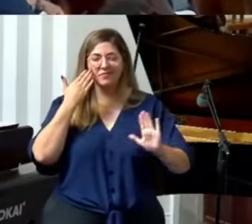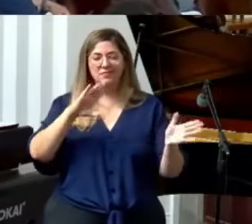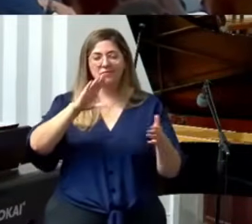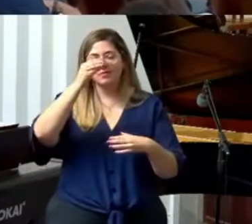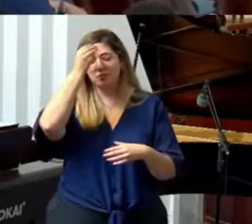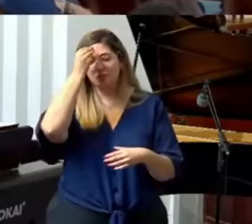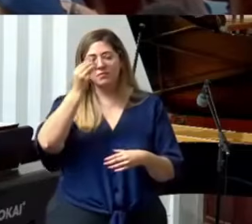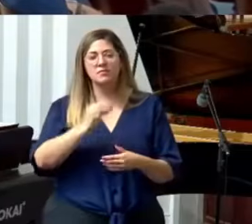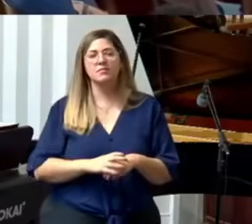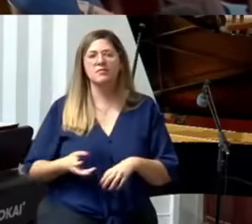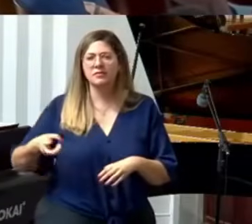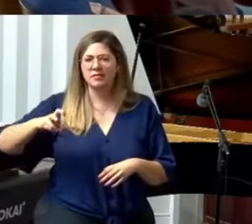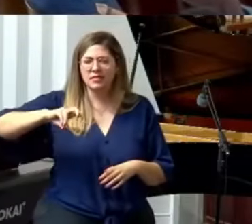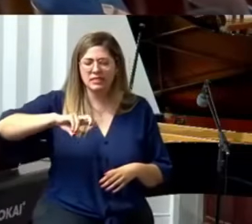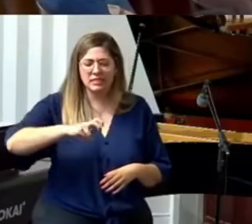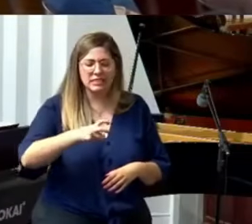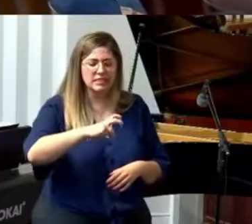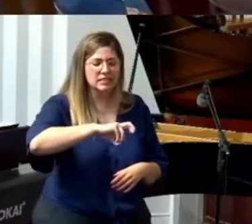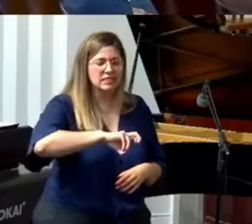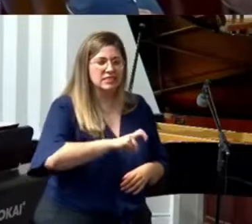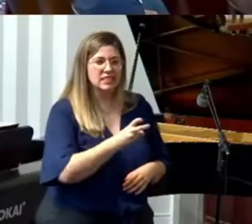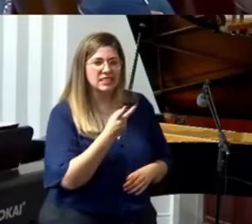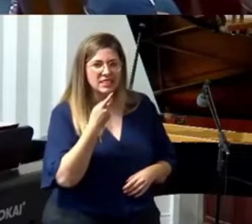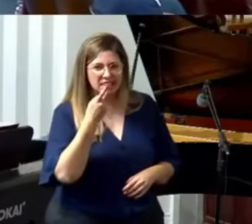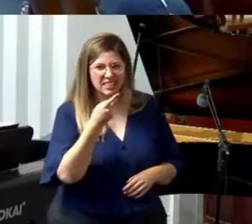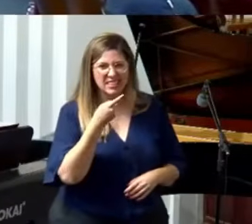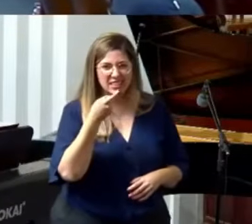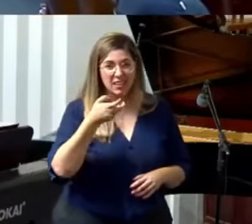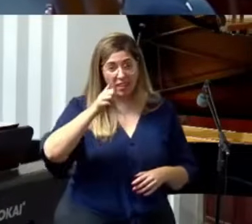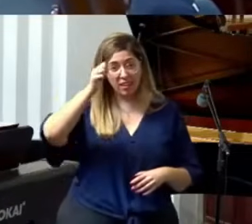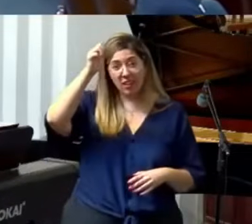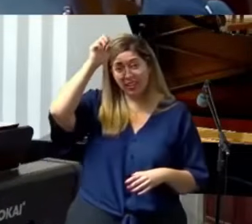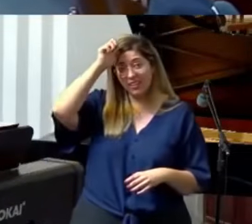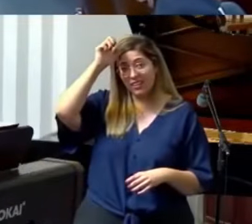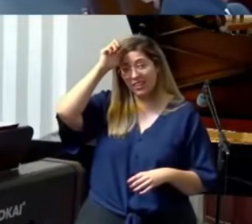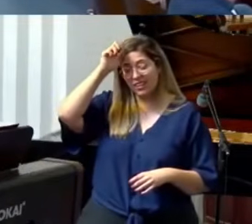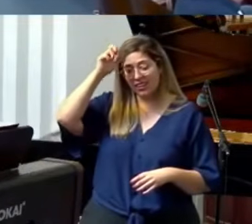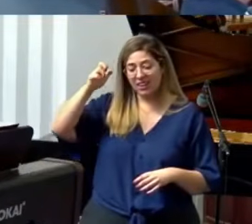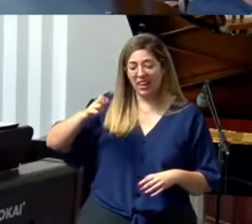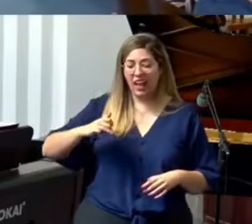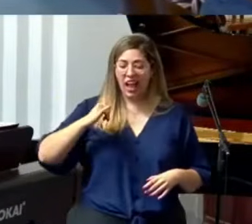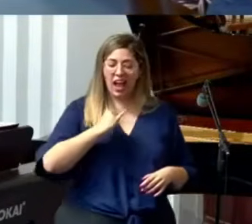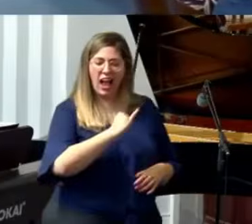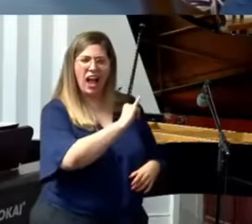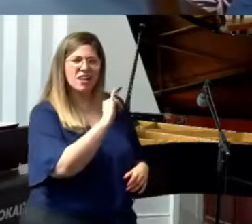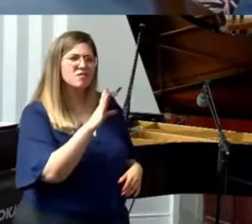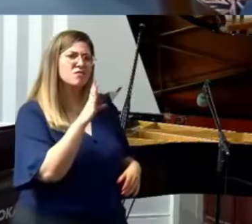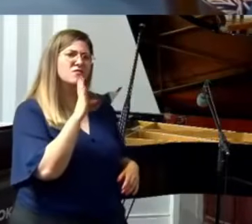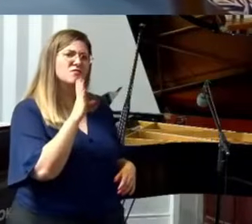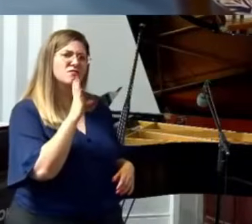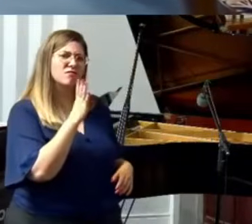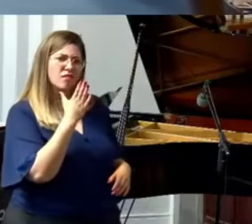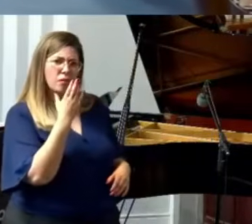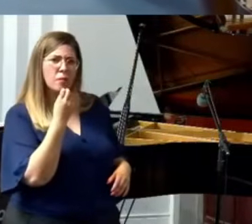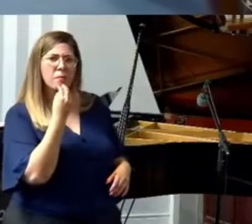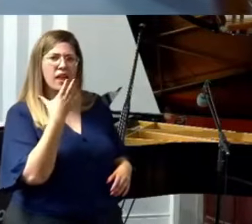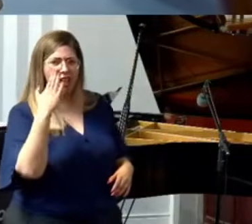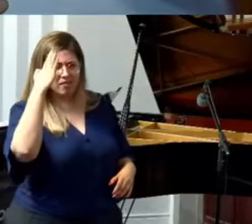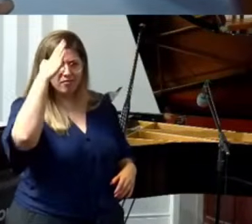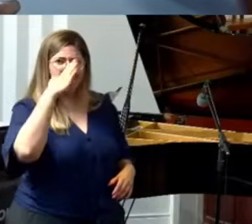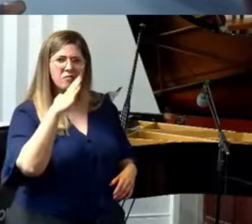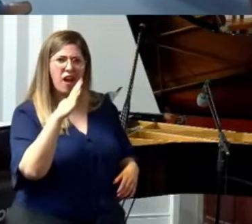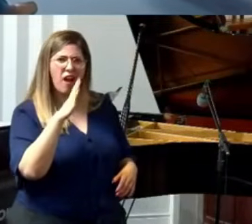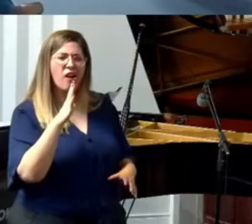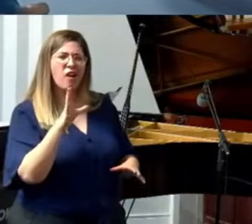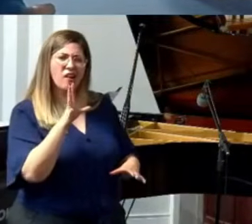irá morrer, mas quando você comer da árvore do conhecimento do bem e do mal, será como Deus, conhecedor do